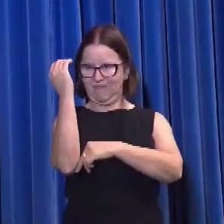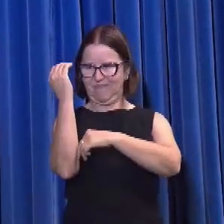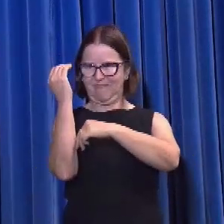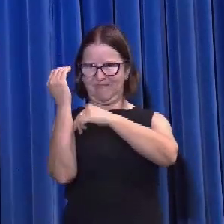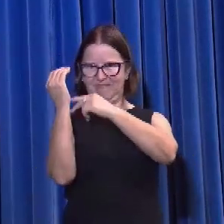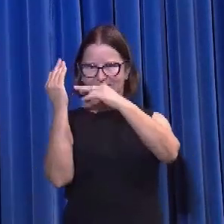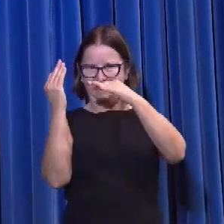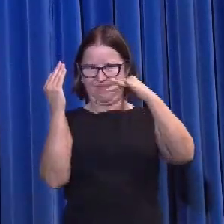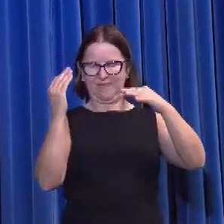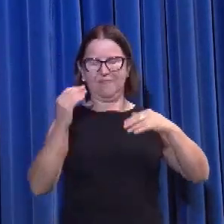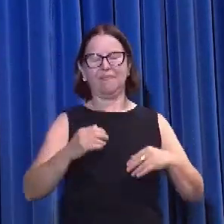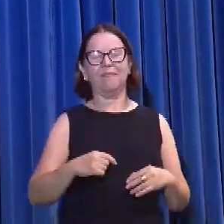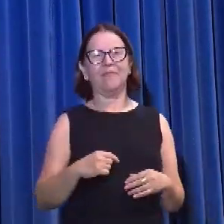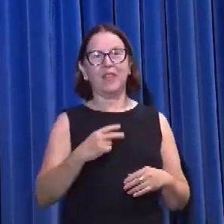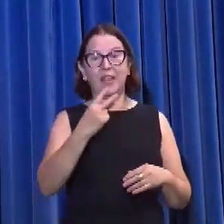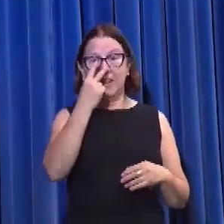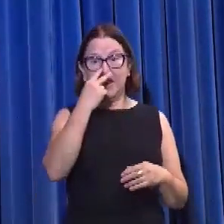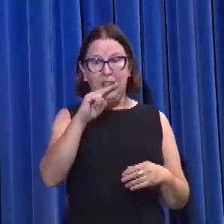na internet